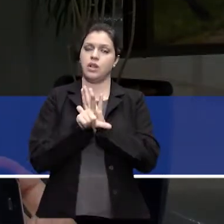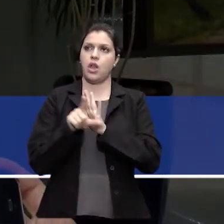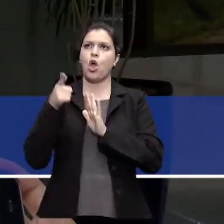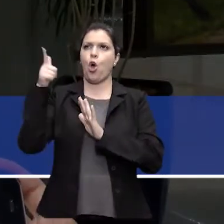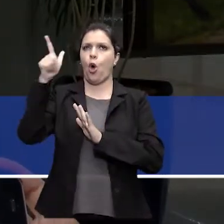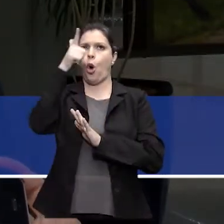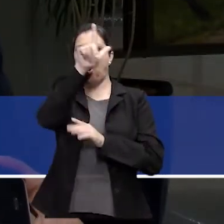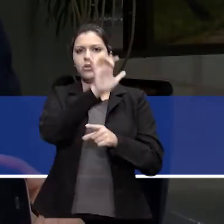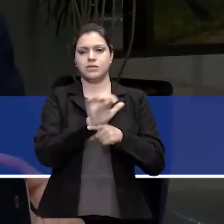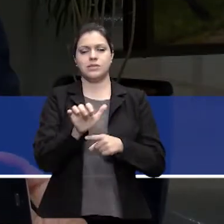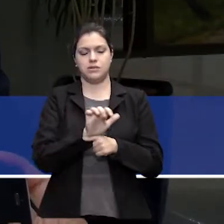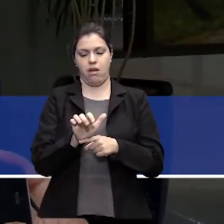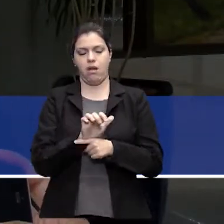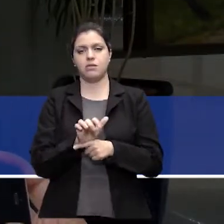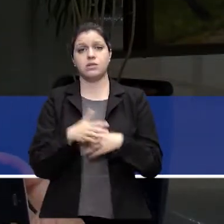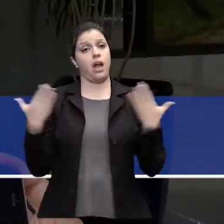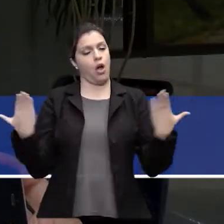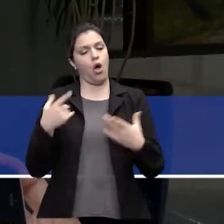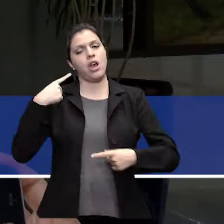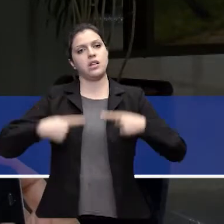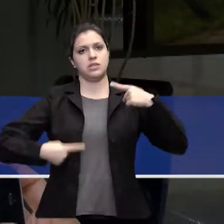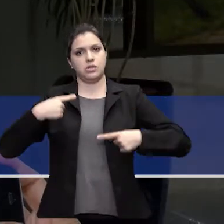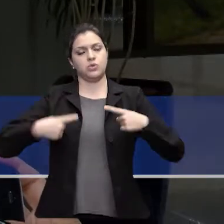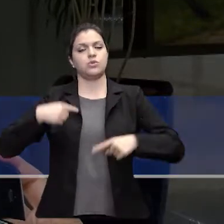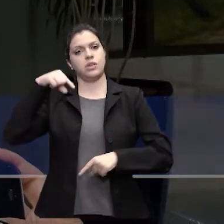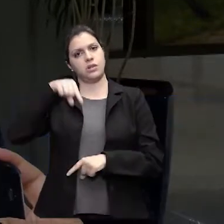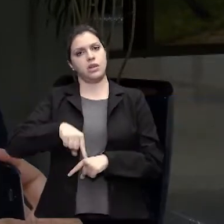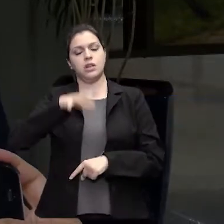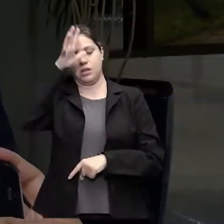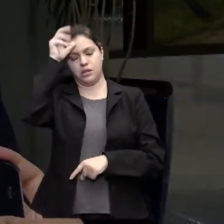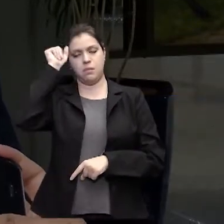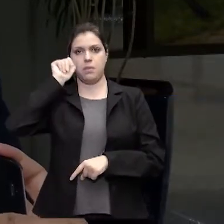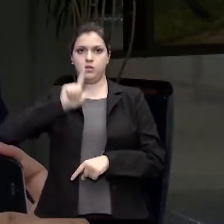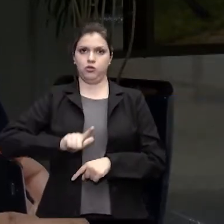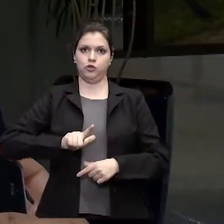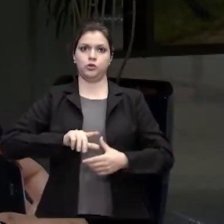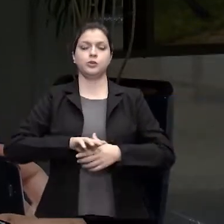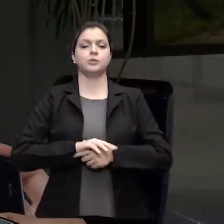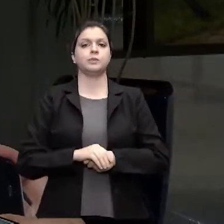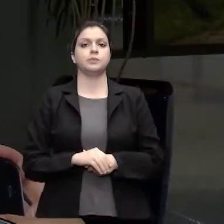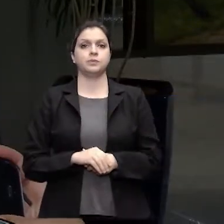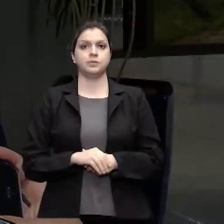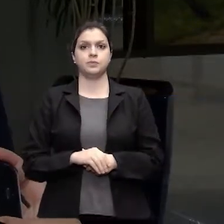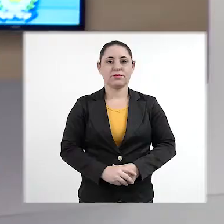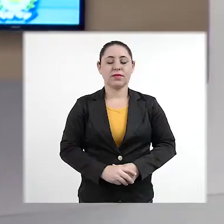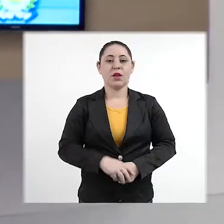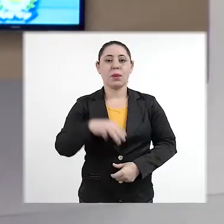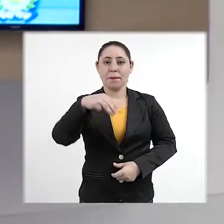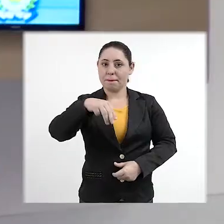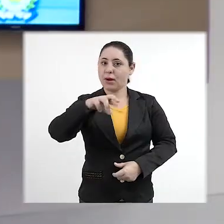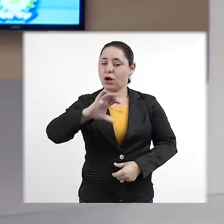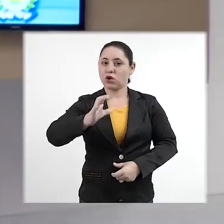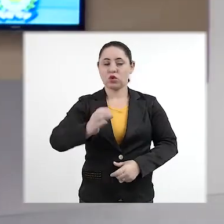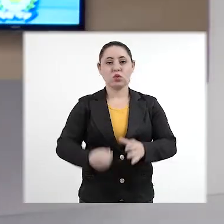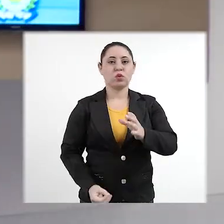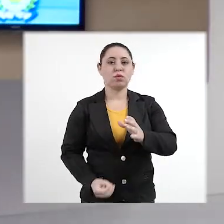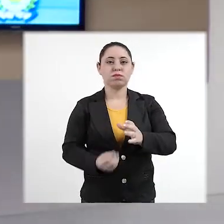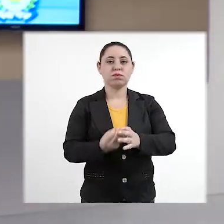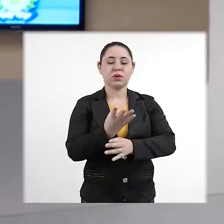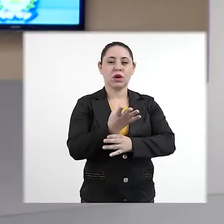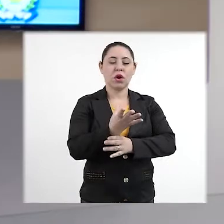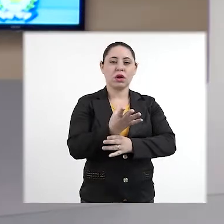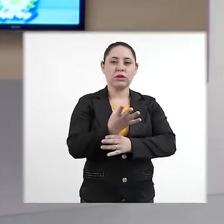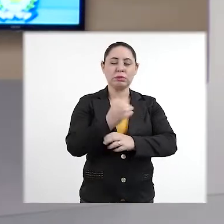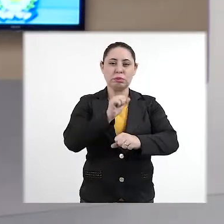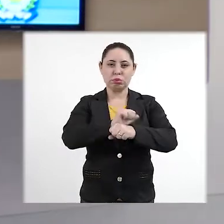em outros estados e que agora nós estamos discutindo aqui no Mato Grosso do Sul. Foi em março que